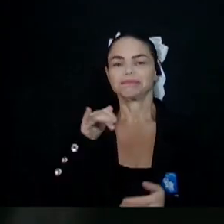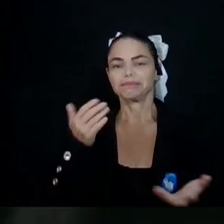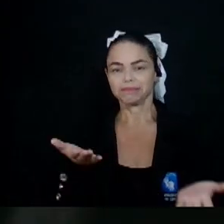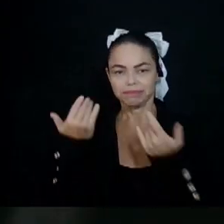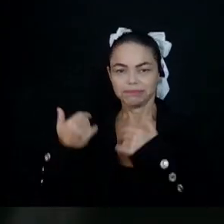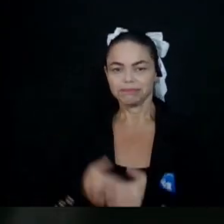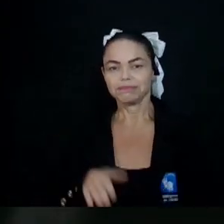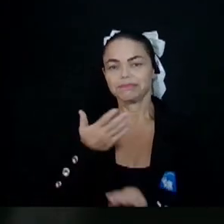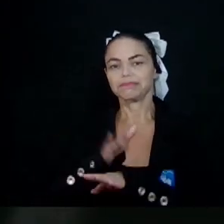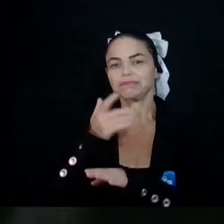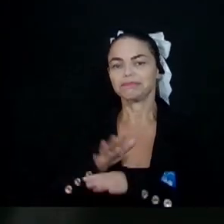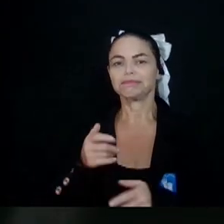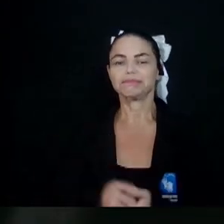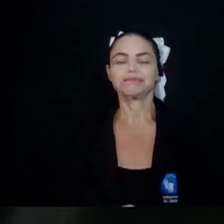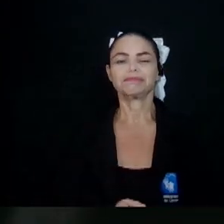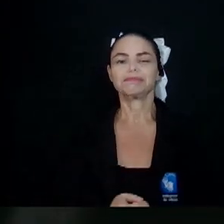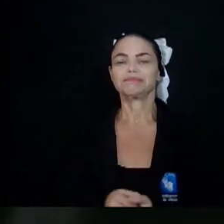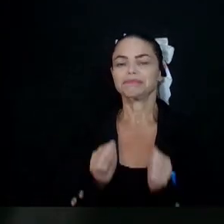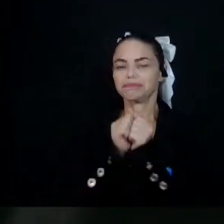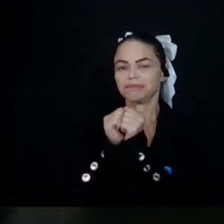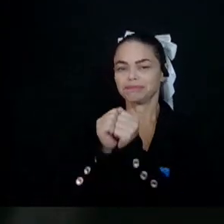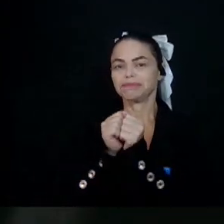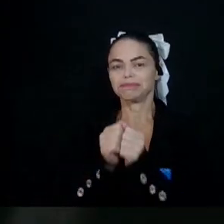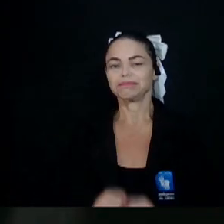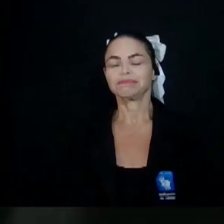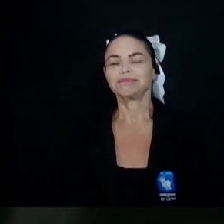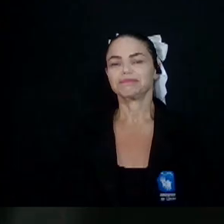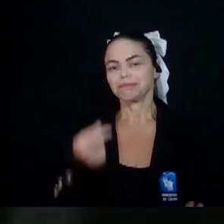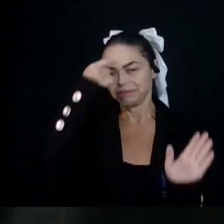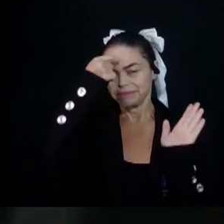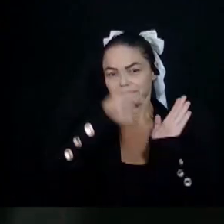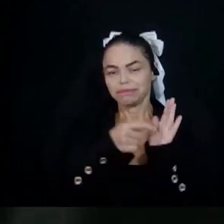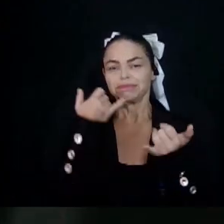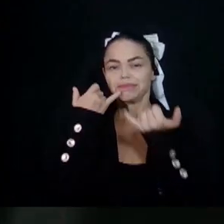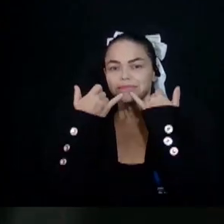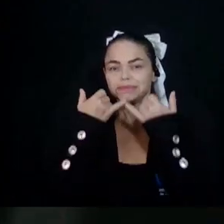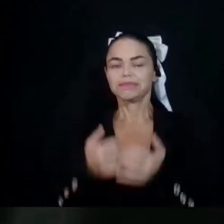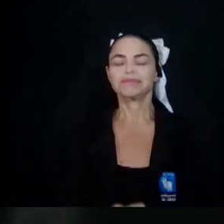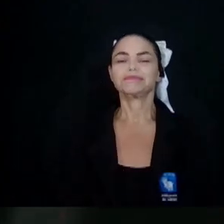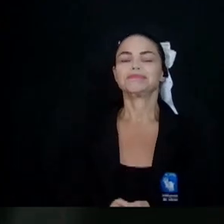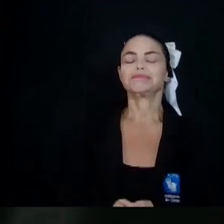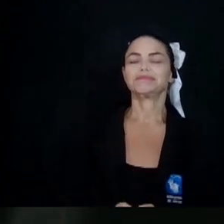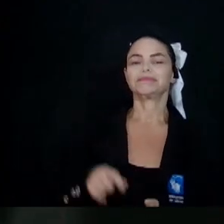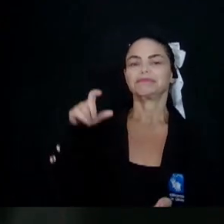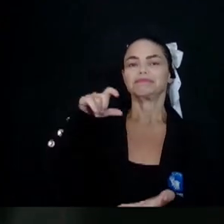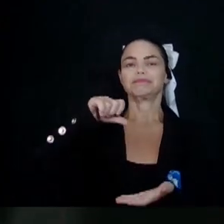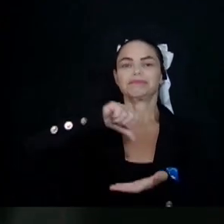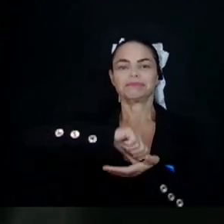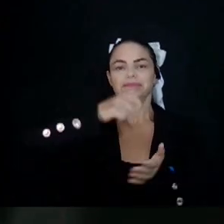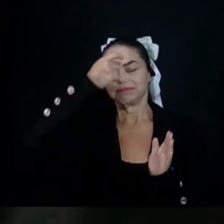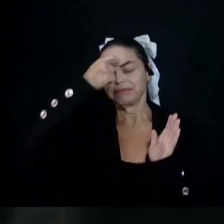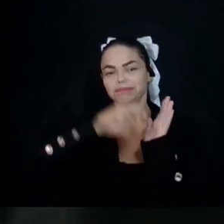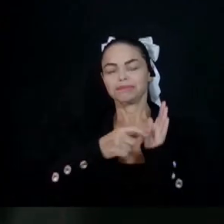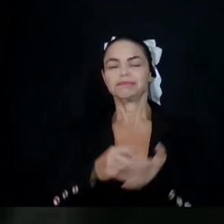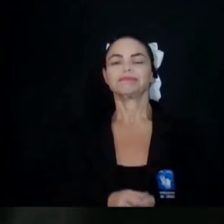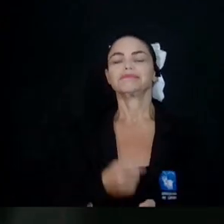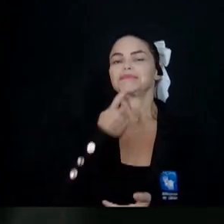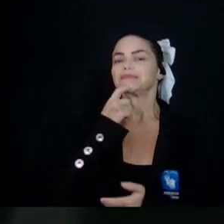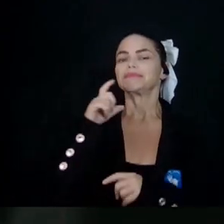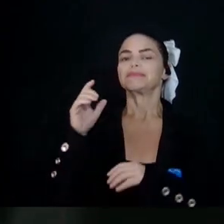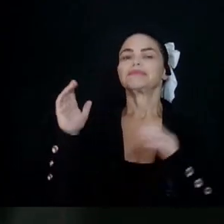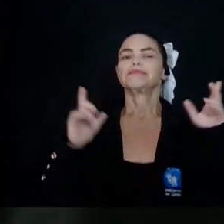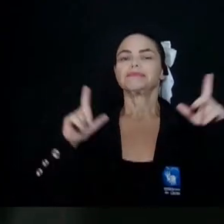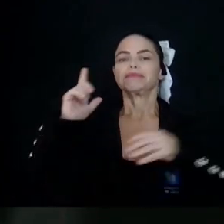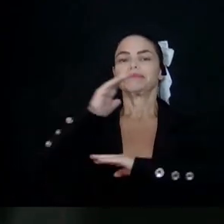sua audiência e sua companhia. Olha, a Iria está chegando aí com informações da Central de Inteligência Artificial da TV Câmara Campinas. Ela